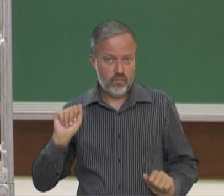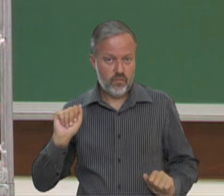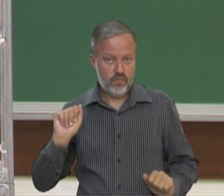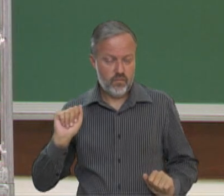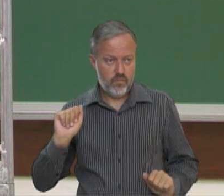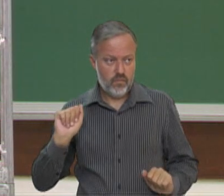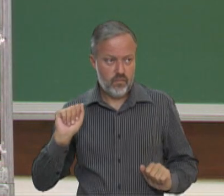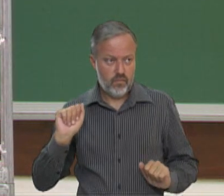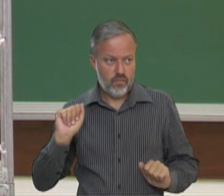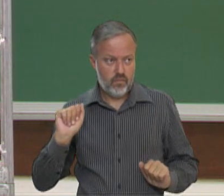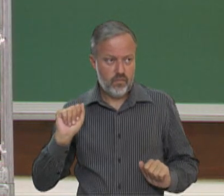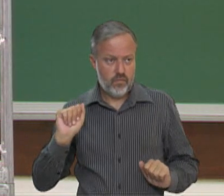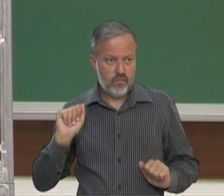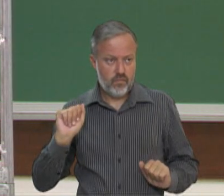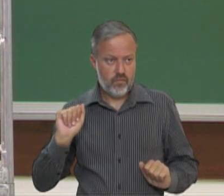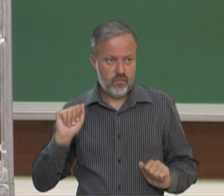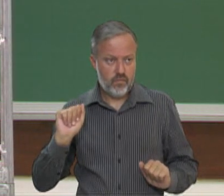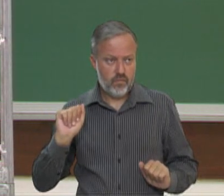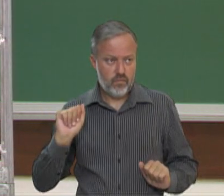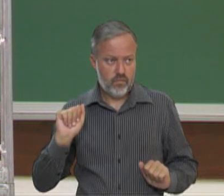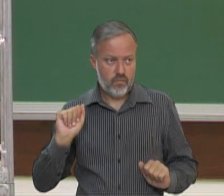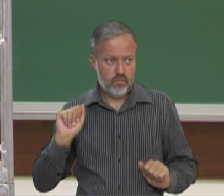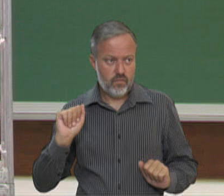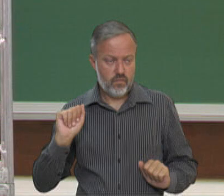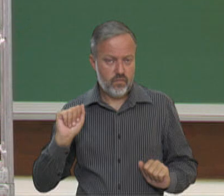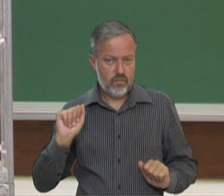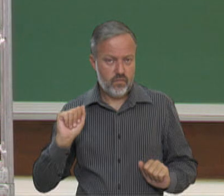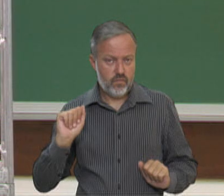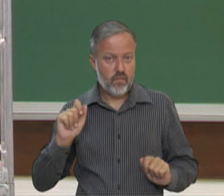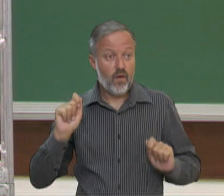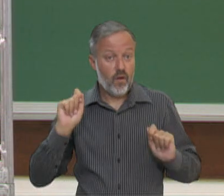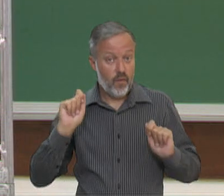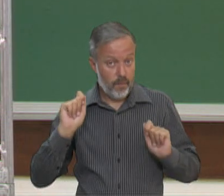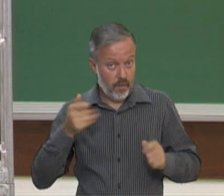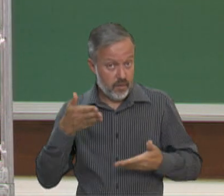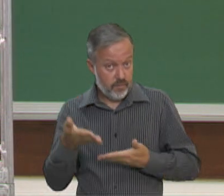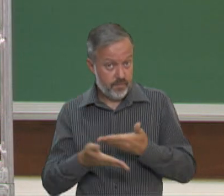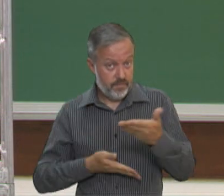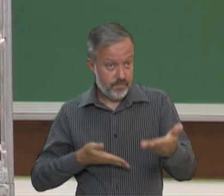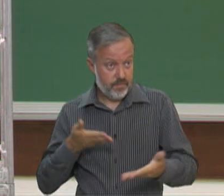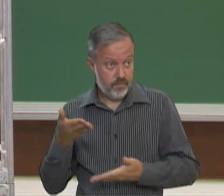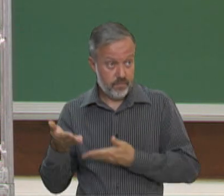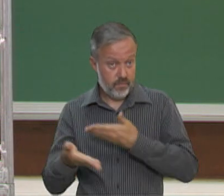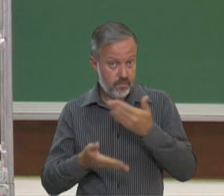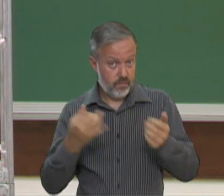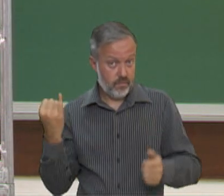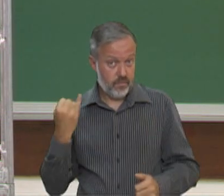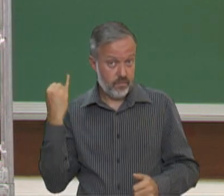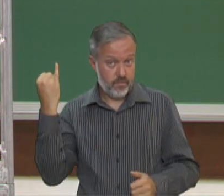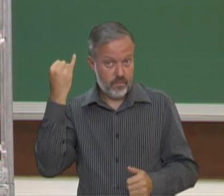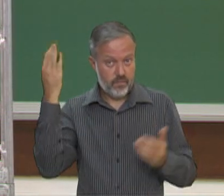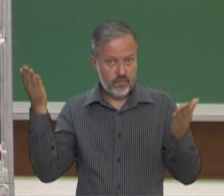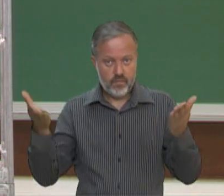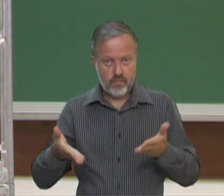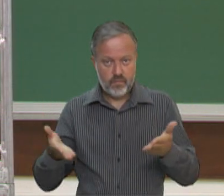aí de espanhol com quem podem interatuar. É muito importante isso nesse